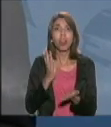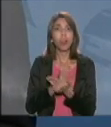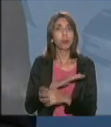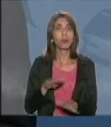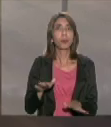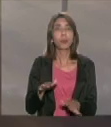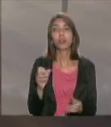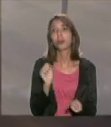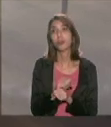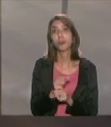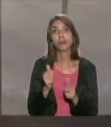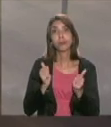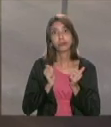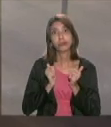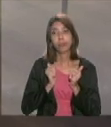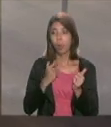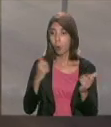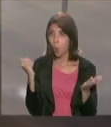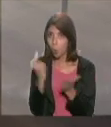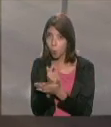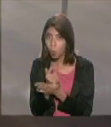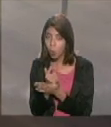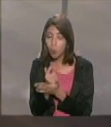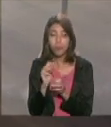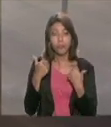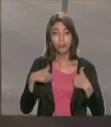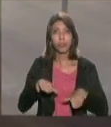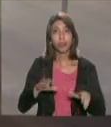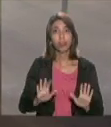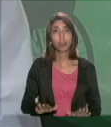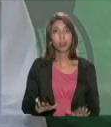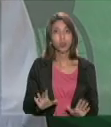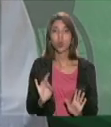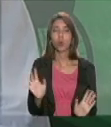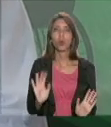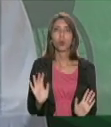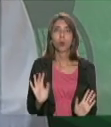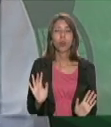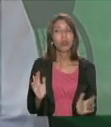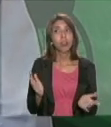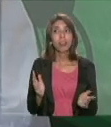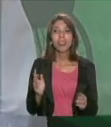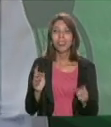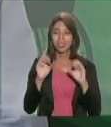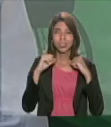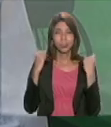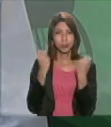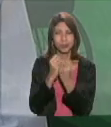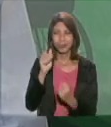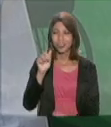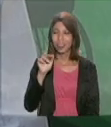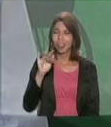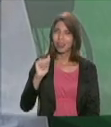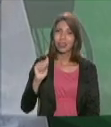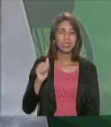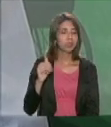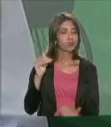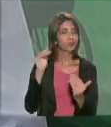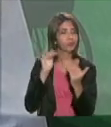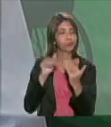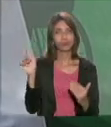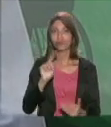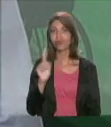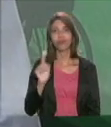isso. Hoje você tem que ficar parado, né? No setor que você comprou, fica lá e tal. É só aquilo ali, estático. Essa questão da arena, eu